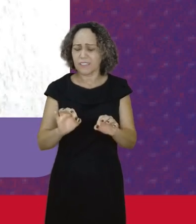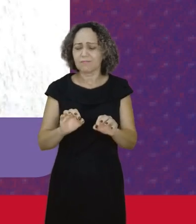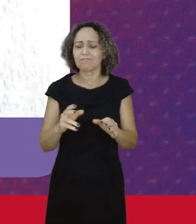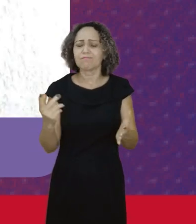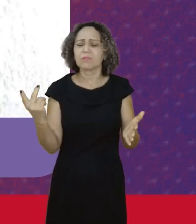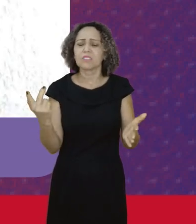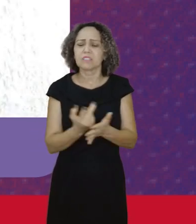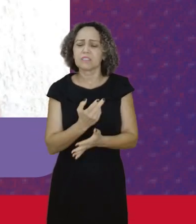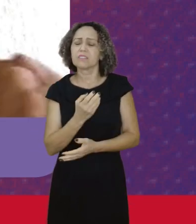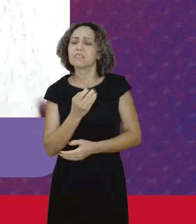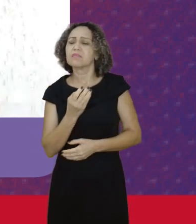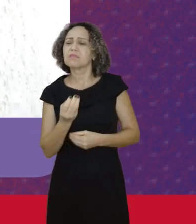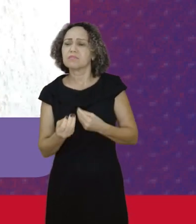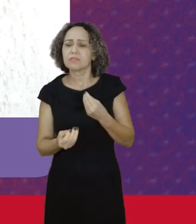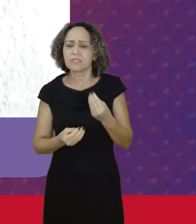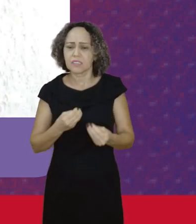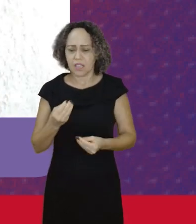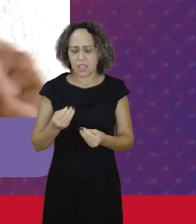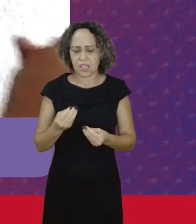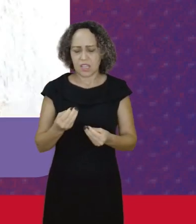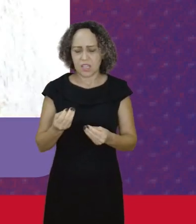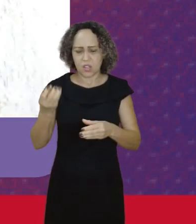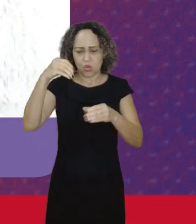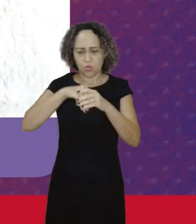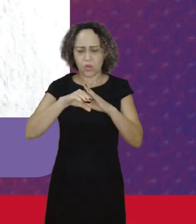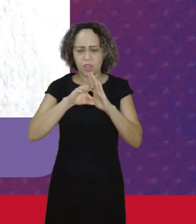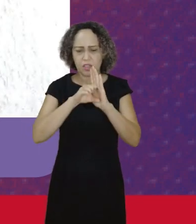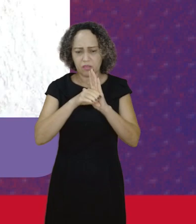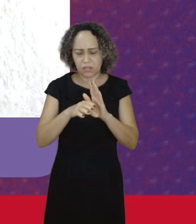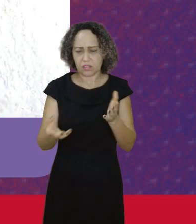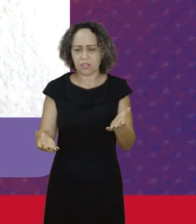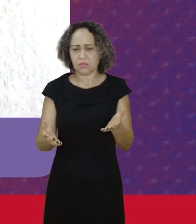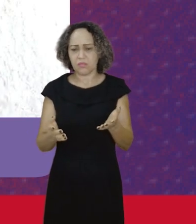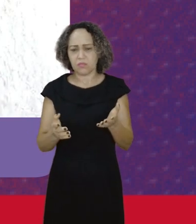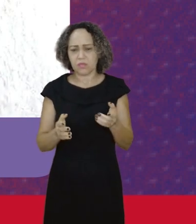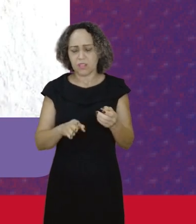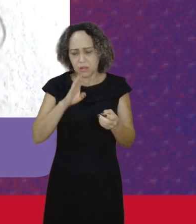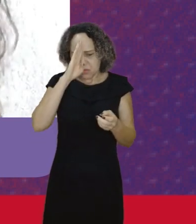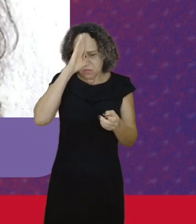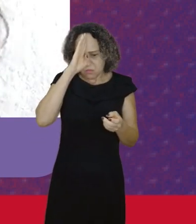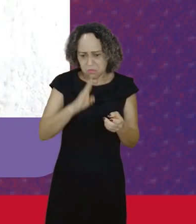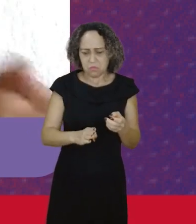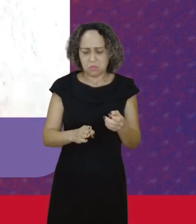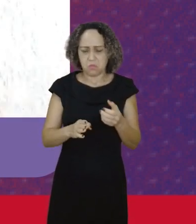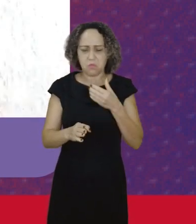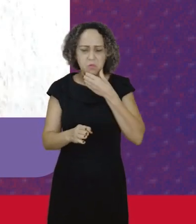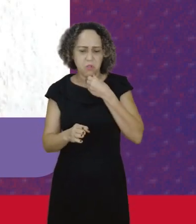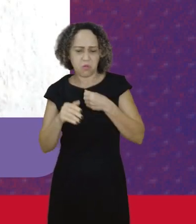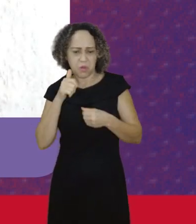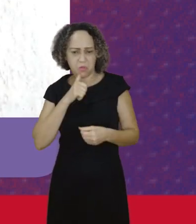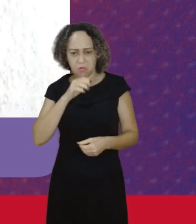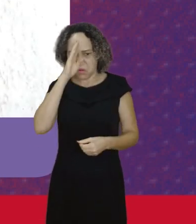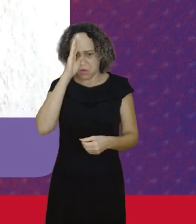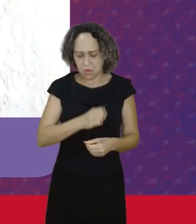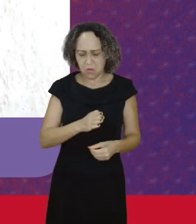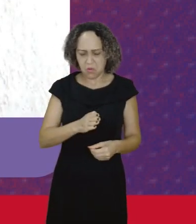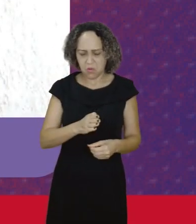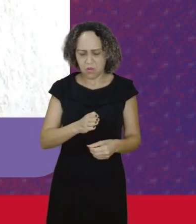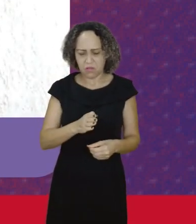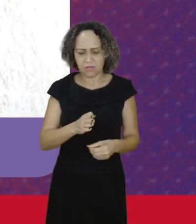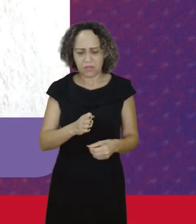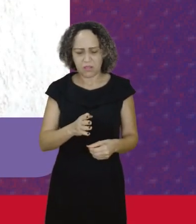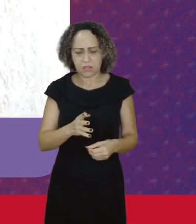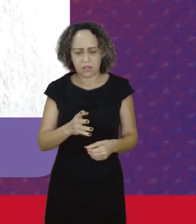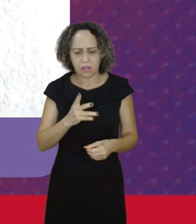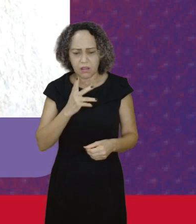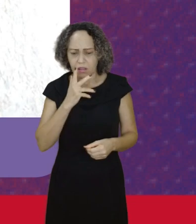determinada norma, na cisnormatividade, na heteronormatividade, como traz fere os direitos de todas as crianças e dos